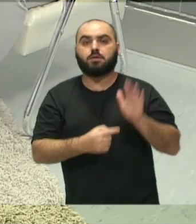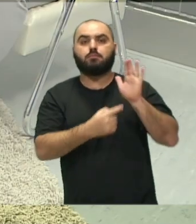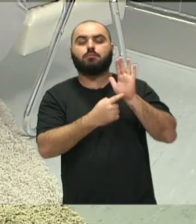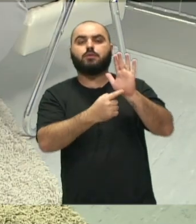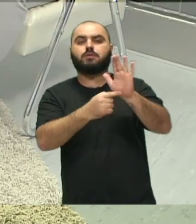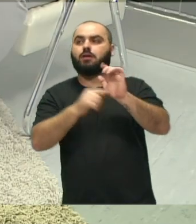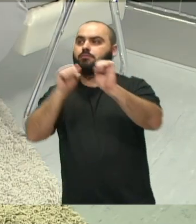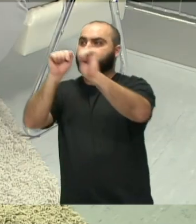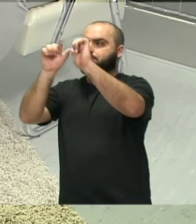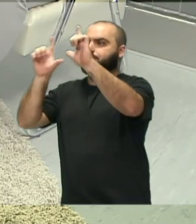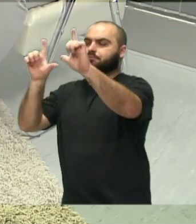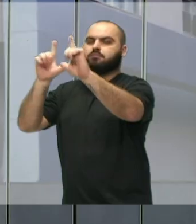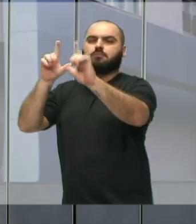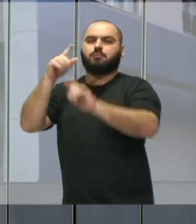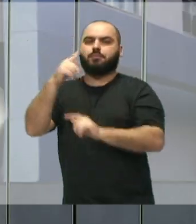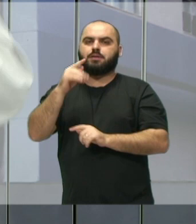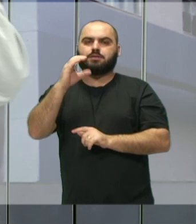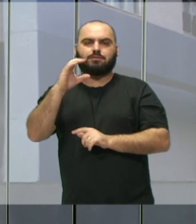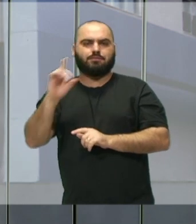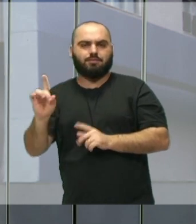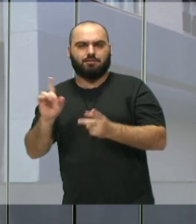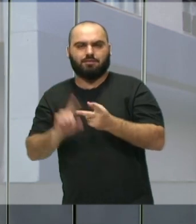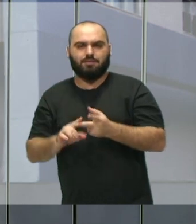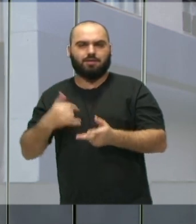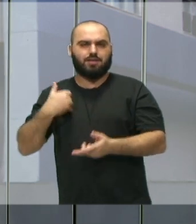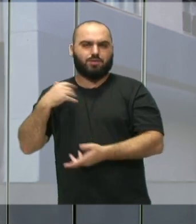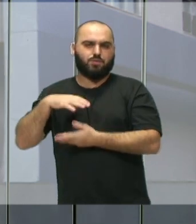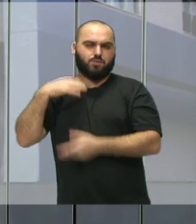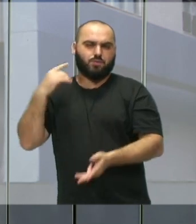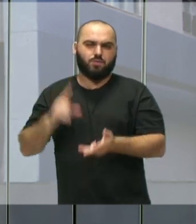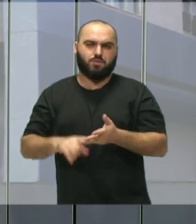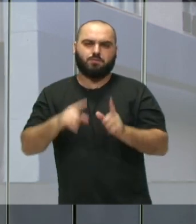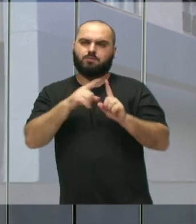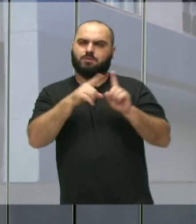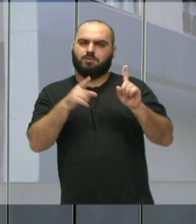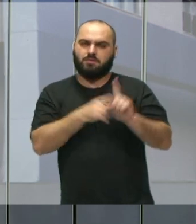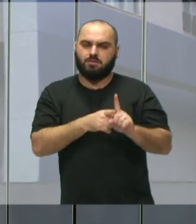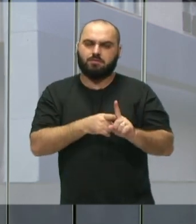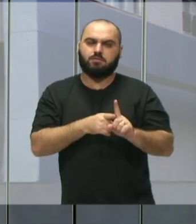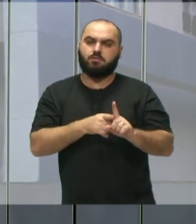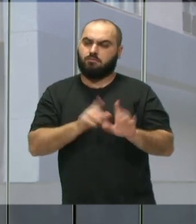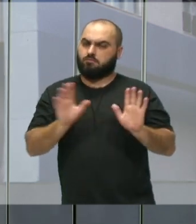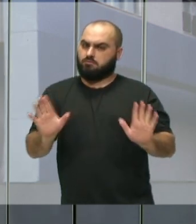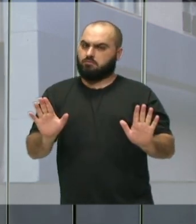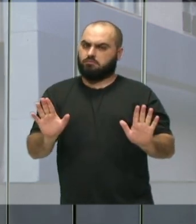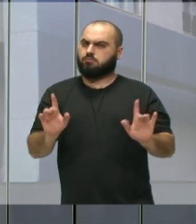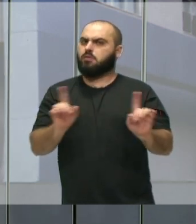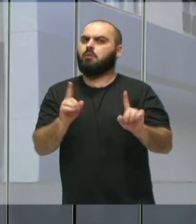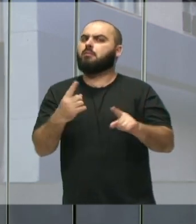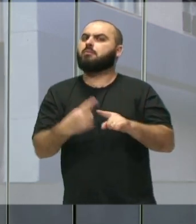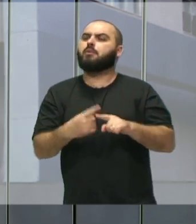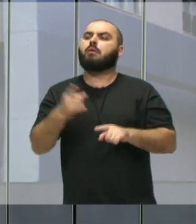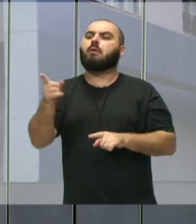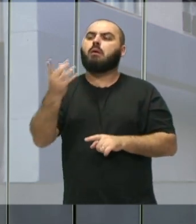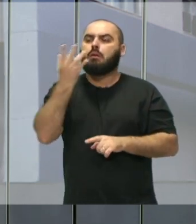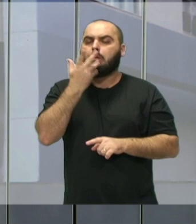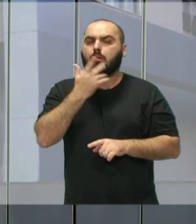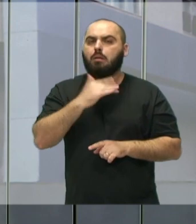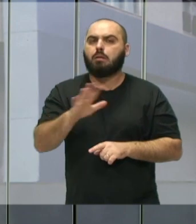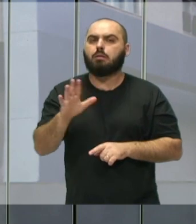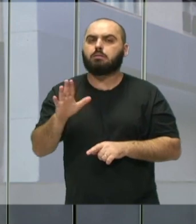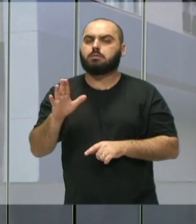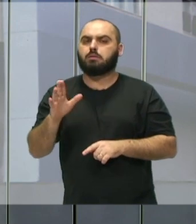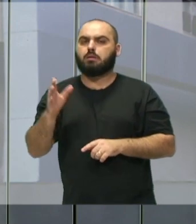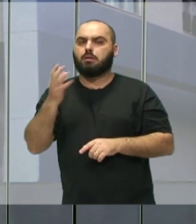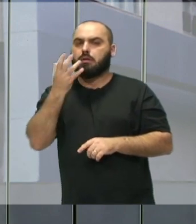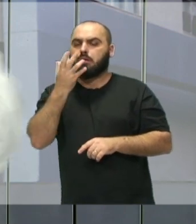como existe o símbolo do PCD, o símbolo de idoso, o símbolo de gestante, que, opa, não é porque aquela criança está descendo do carro